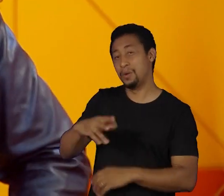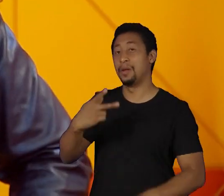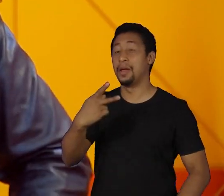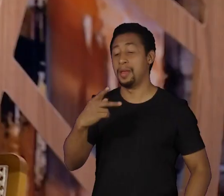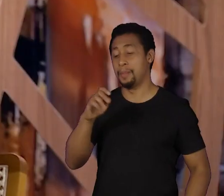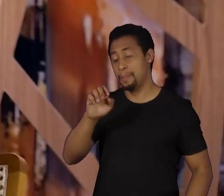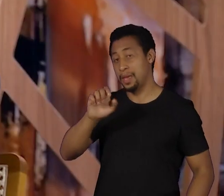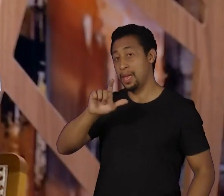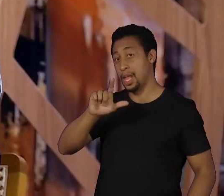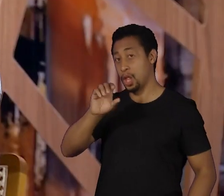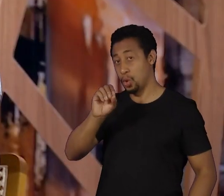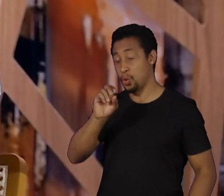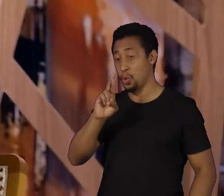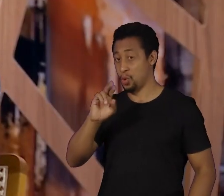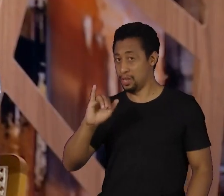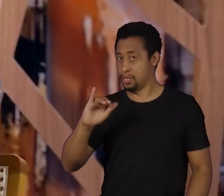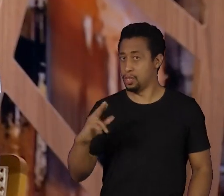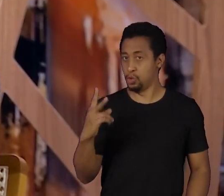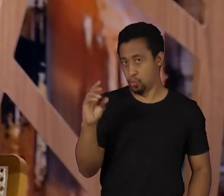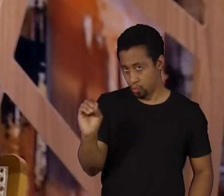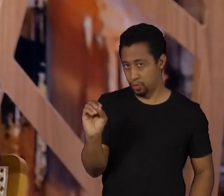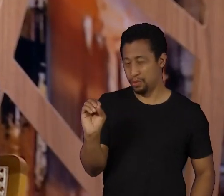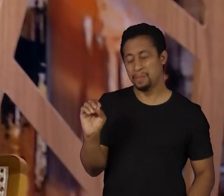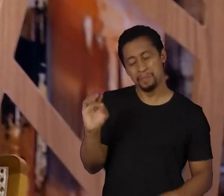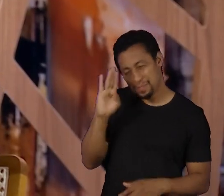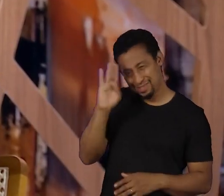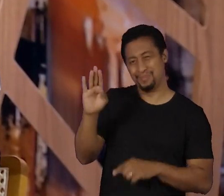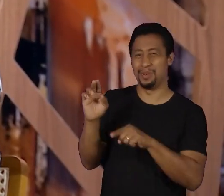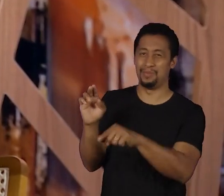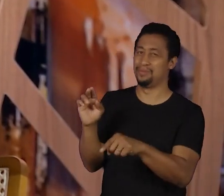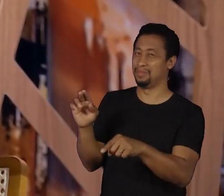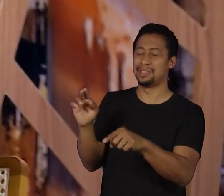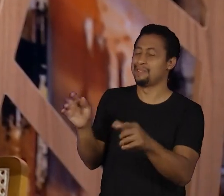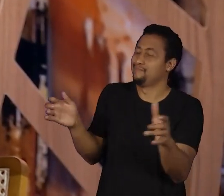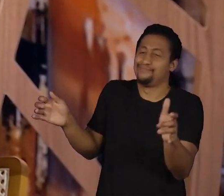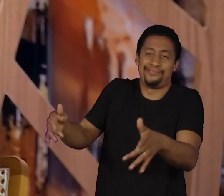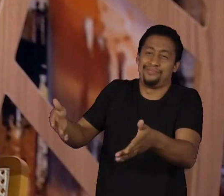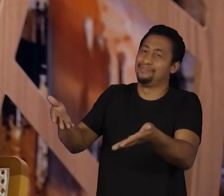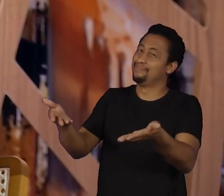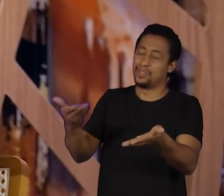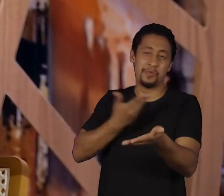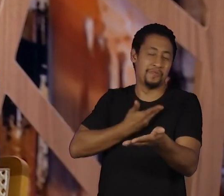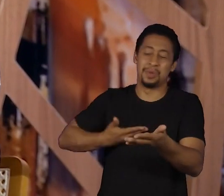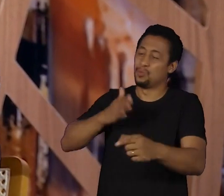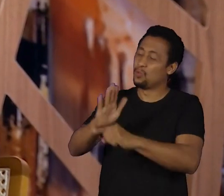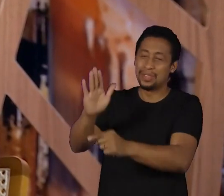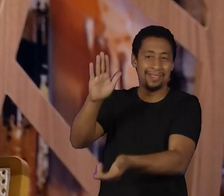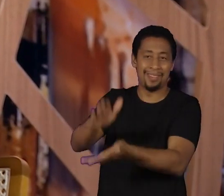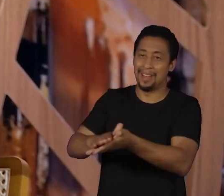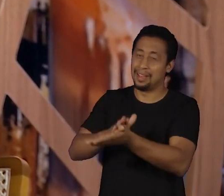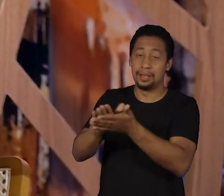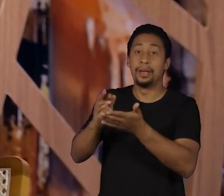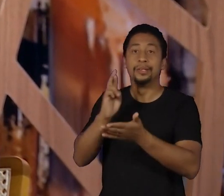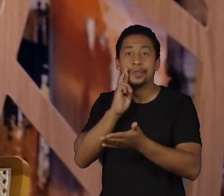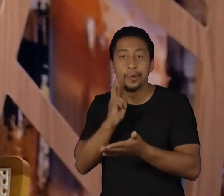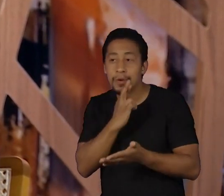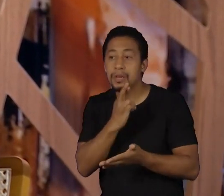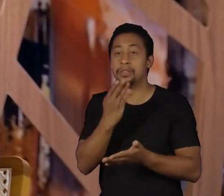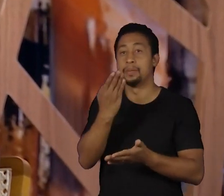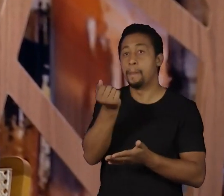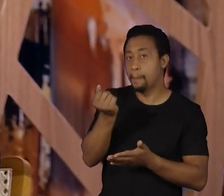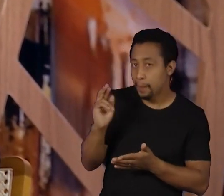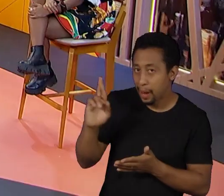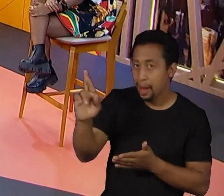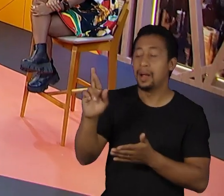do que é Pelourinho. Do Pelourinho. Está bem largado, assim. Tem vários restaurantes de várias pessoas pretas, né? A maioria